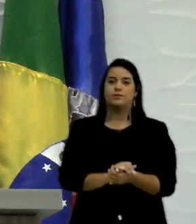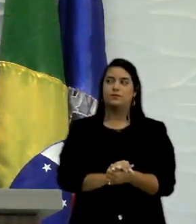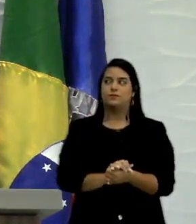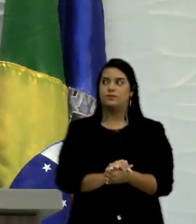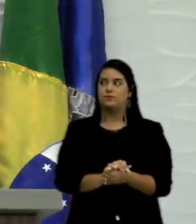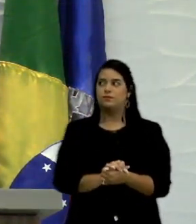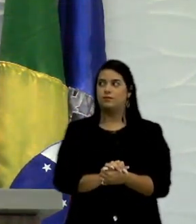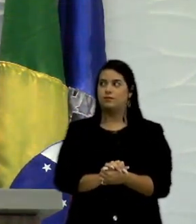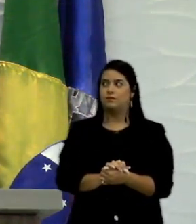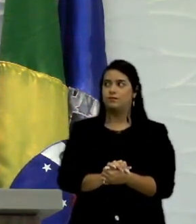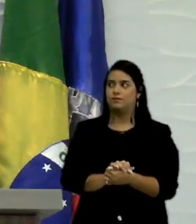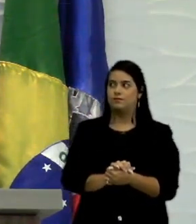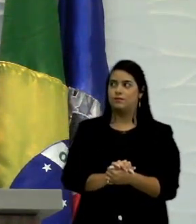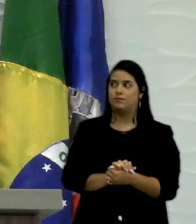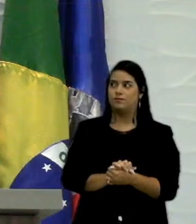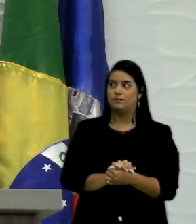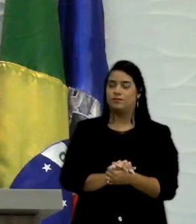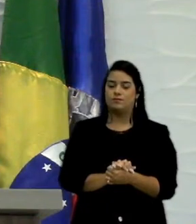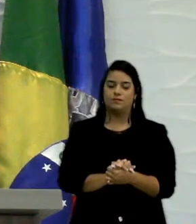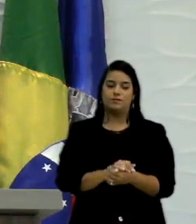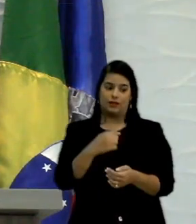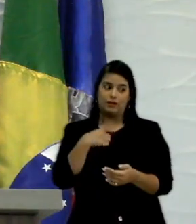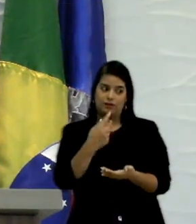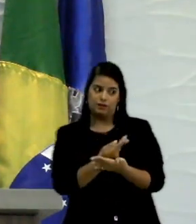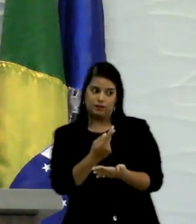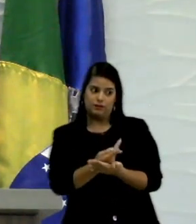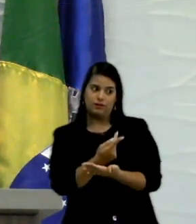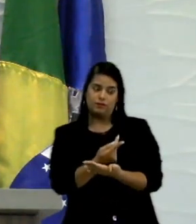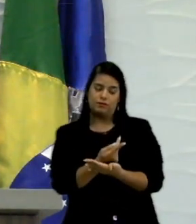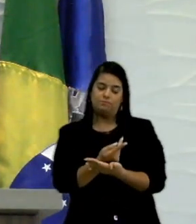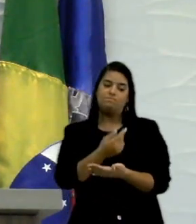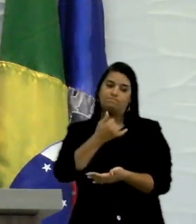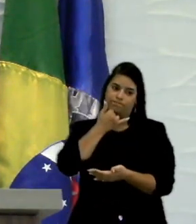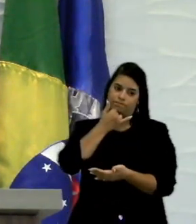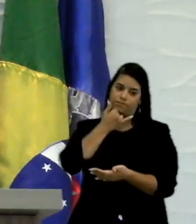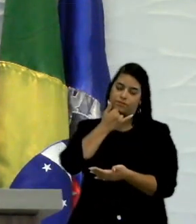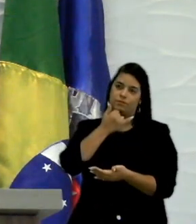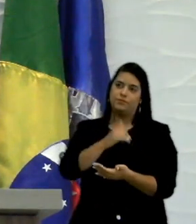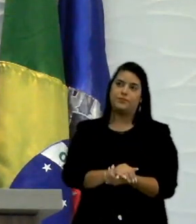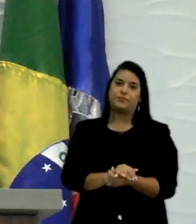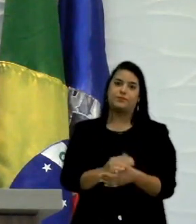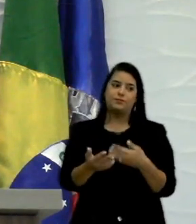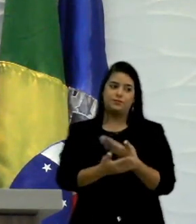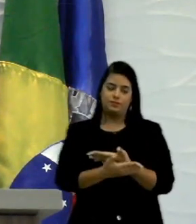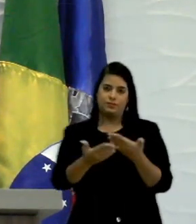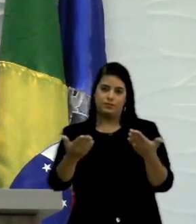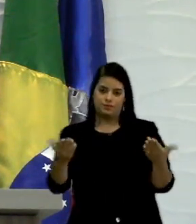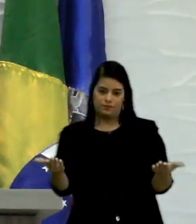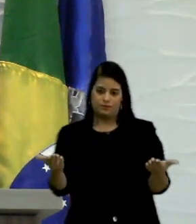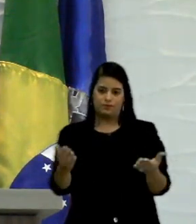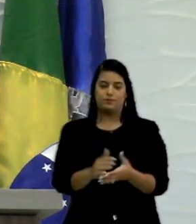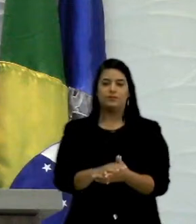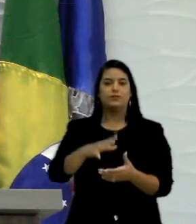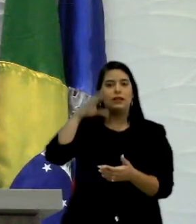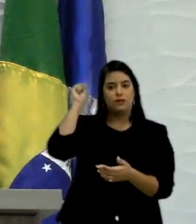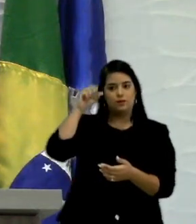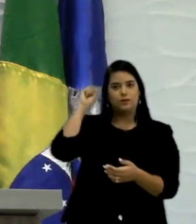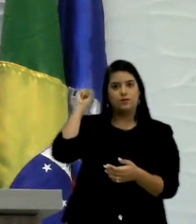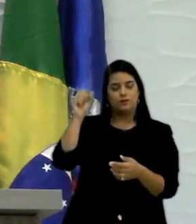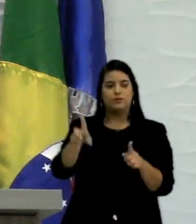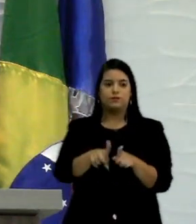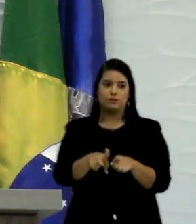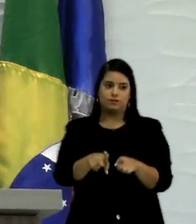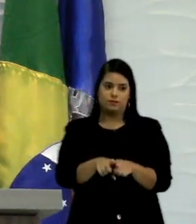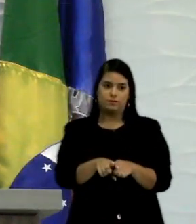muito na impulsão. Mas quando eu erro, eu admito meus erros. Estou pedindo desculpa aí a vocês todos aí e aos ouvintes. Eu juro a vocês que a partir de